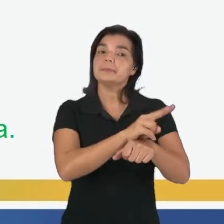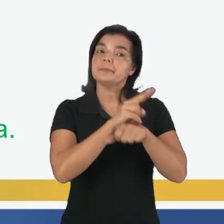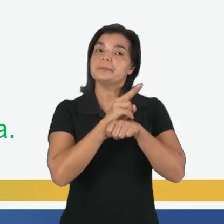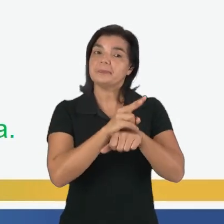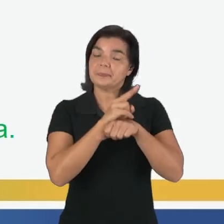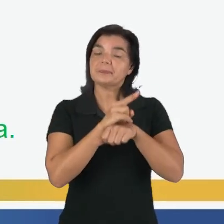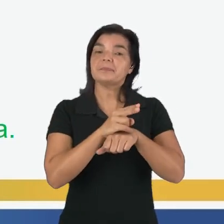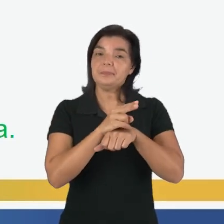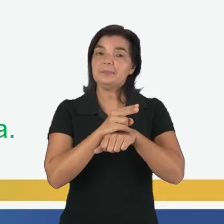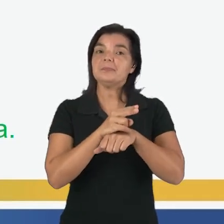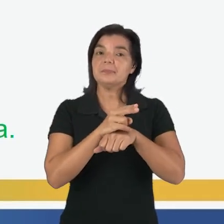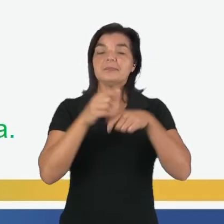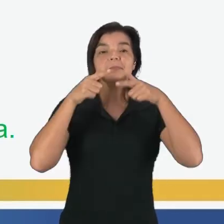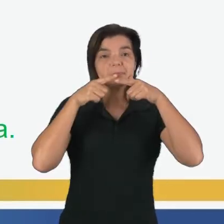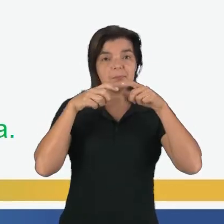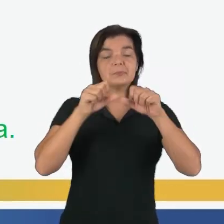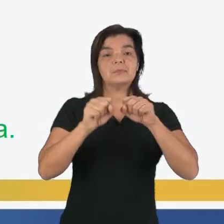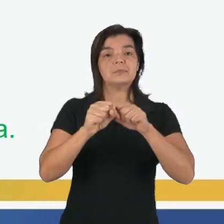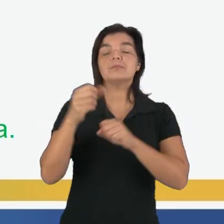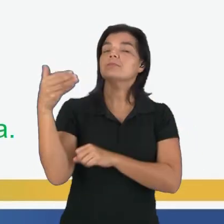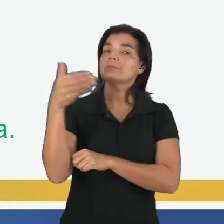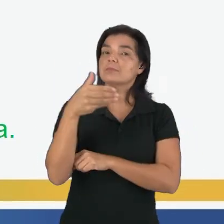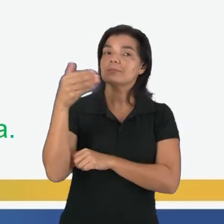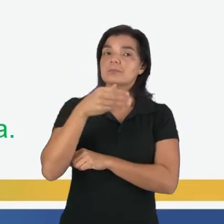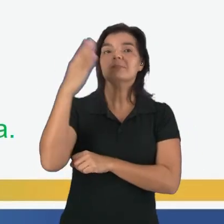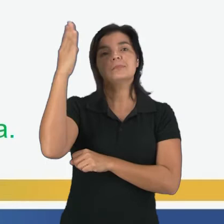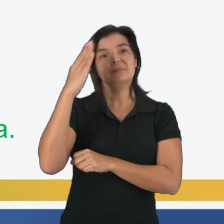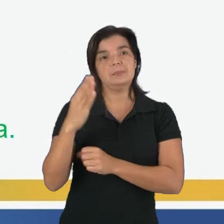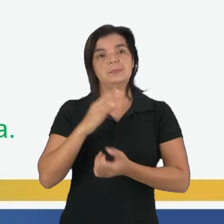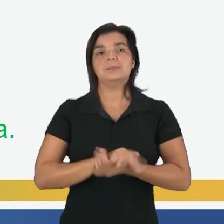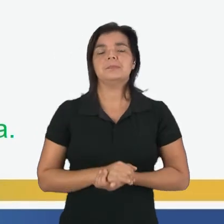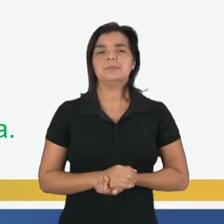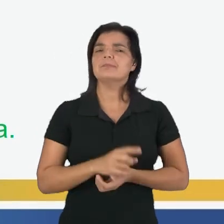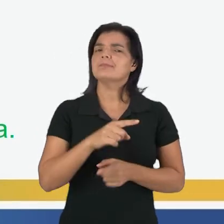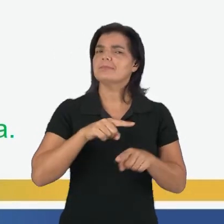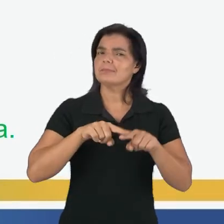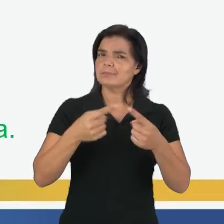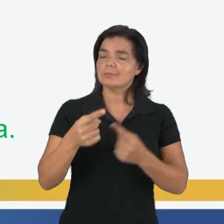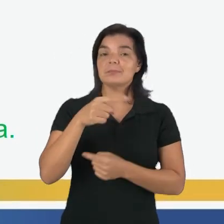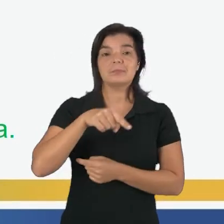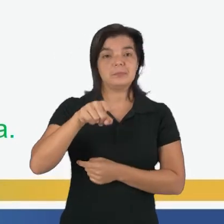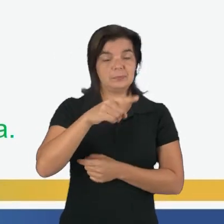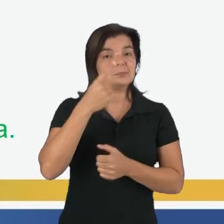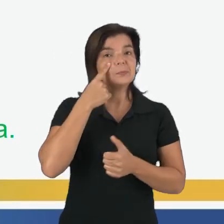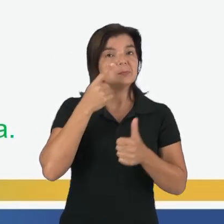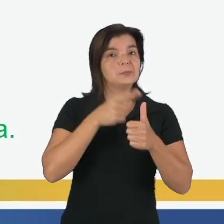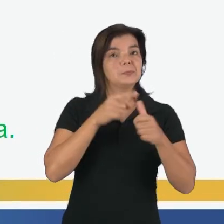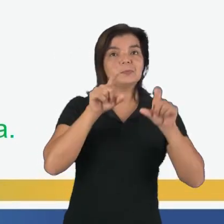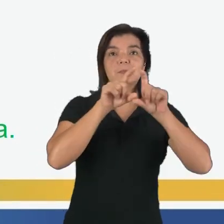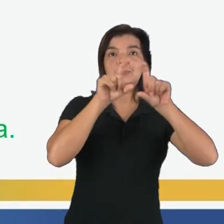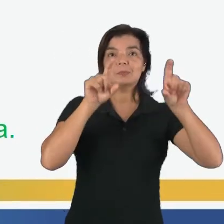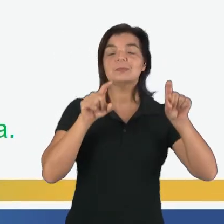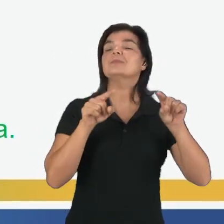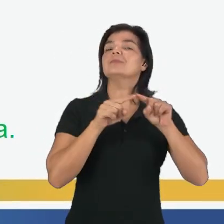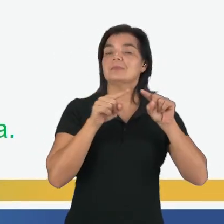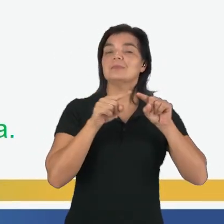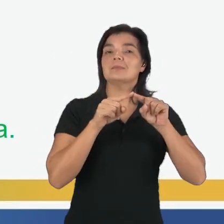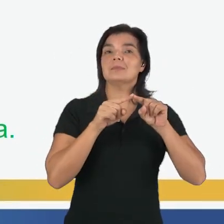com muita frequência aqui no Brasil. Mas, se vocês observarem lá no primeiro quadrinho, o nome